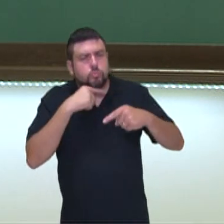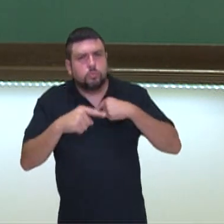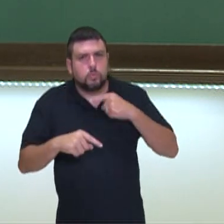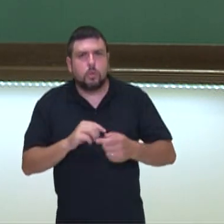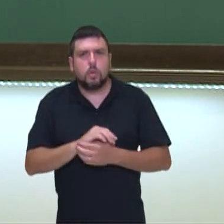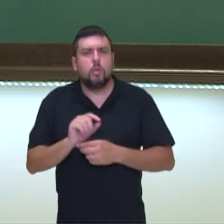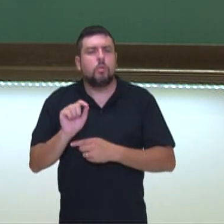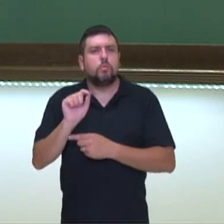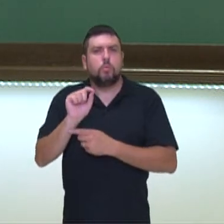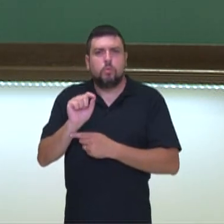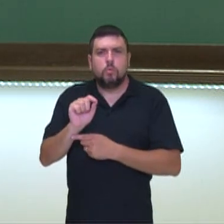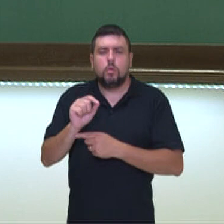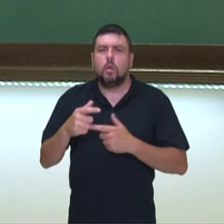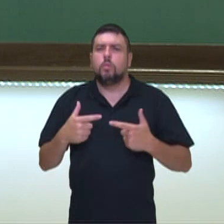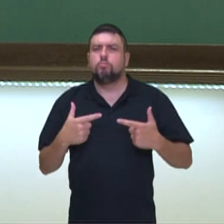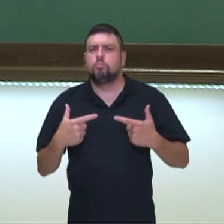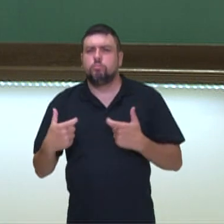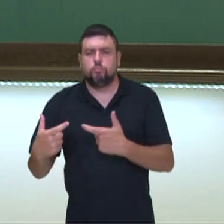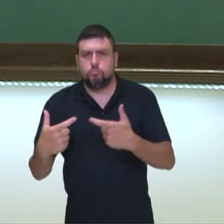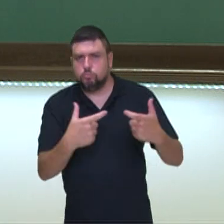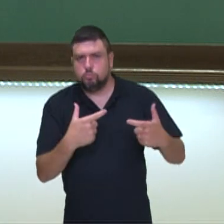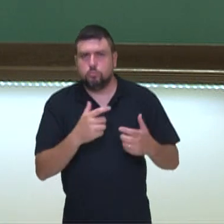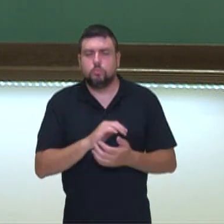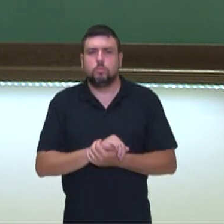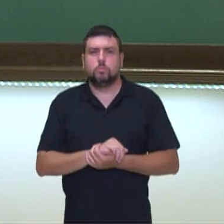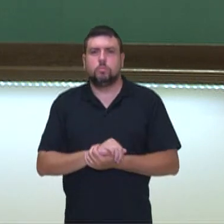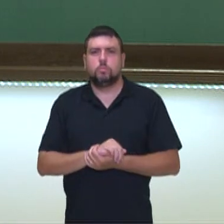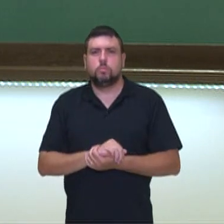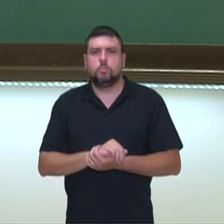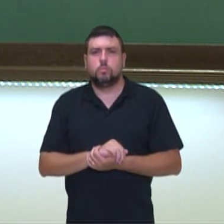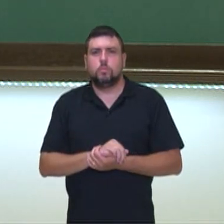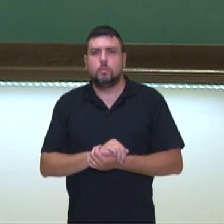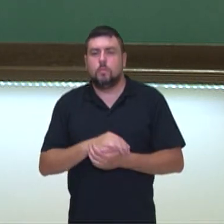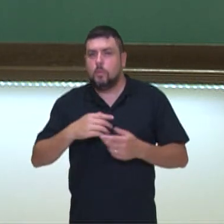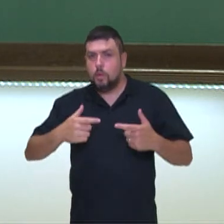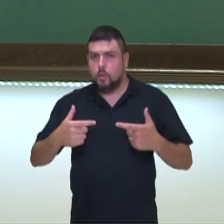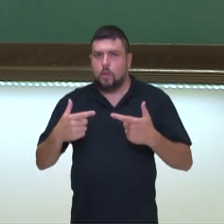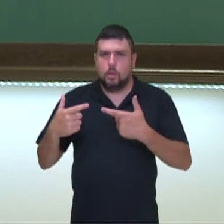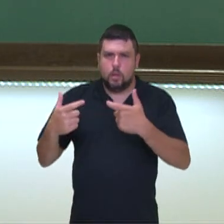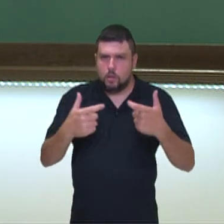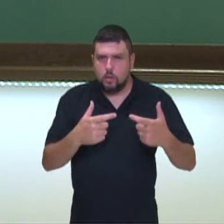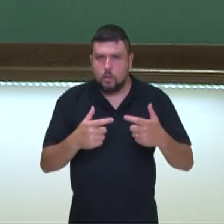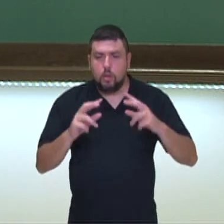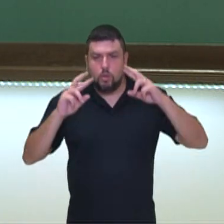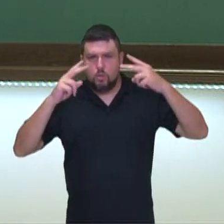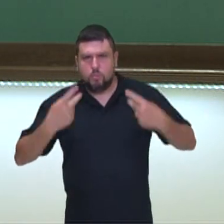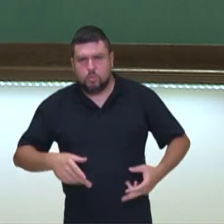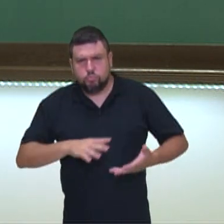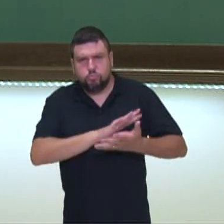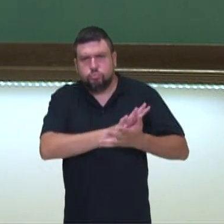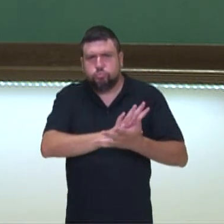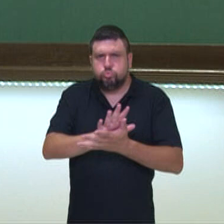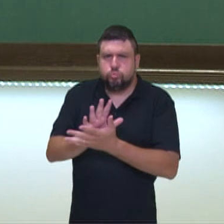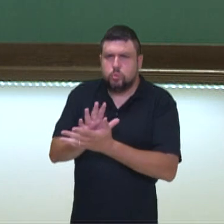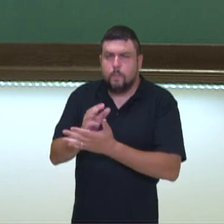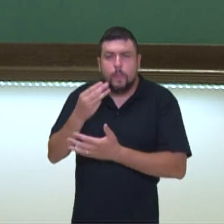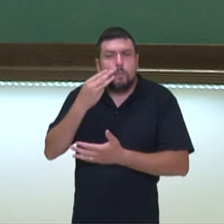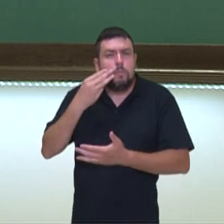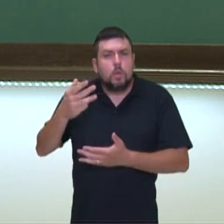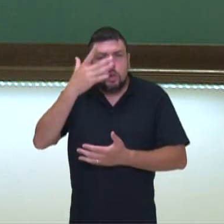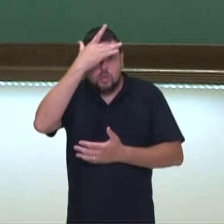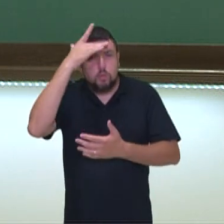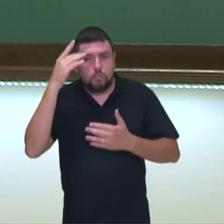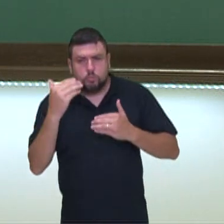que foram as grandes guerras mundiais. O ser humano cometeu atrocidades, milhares de pessoas morreram por